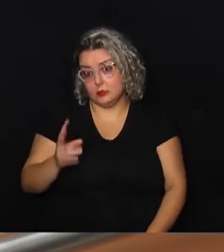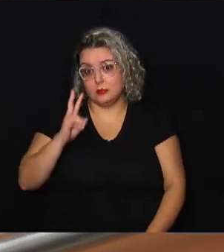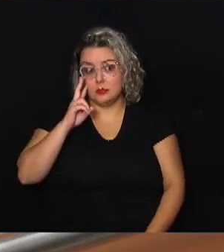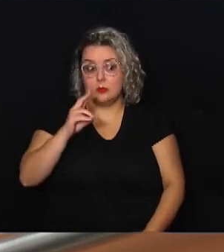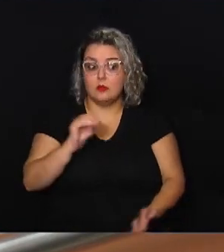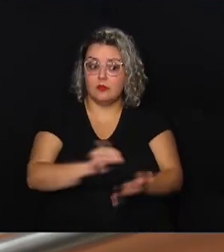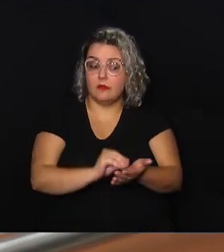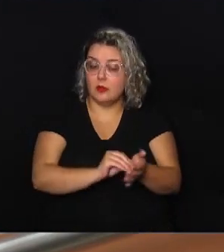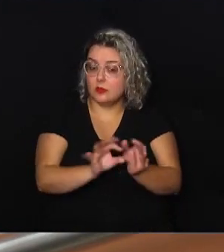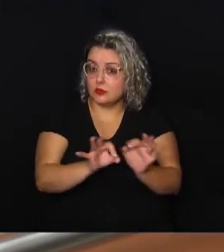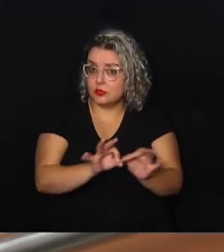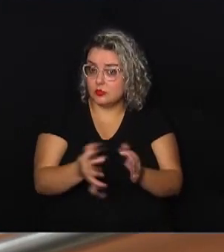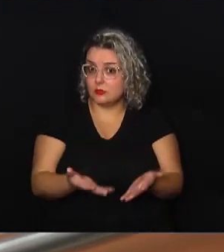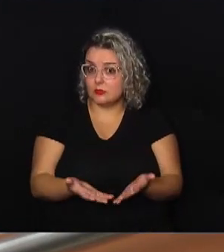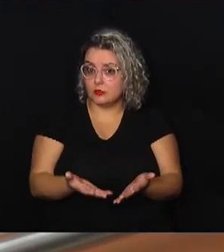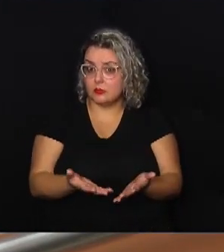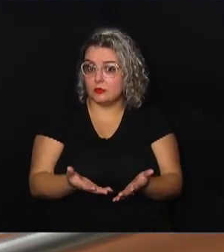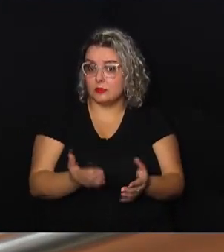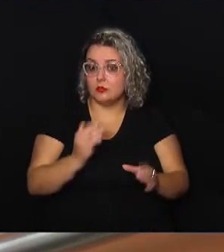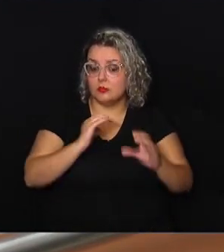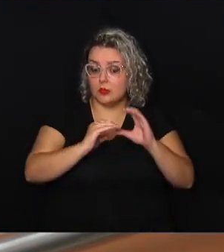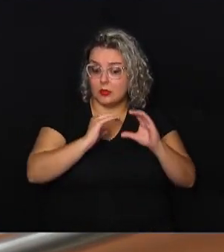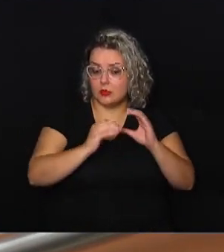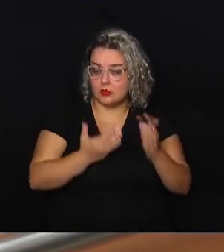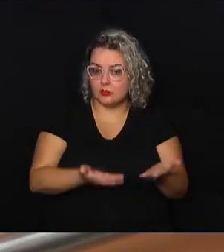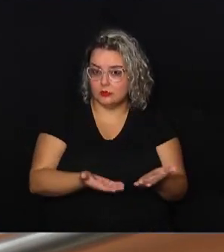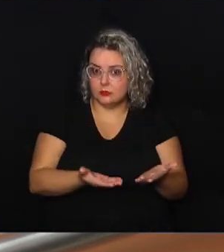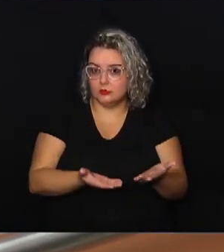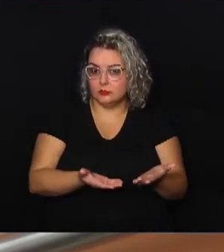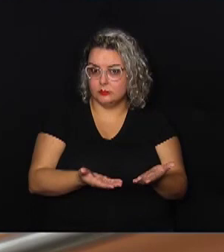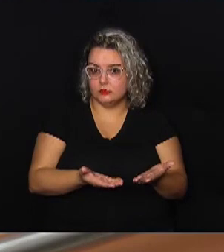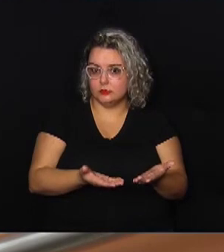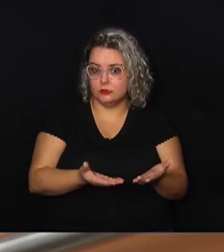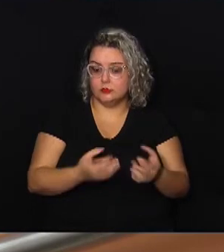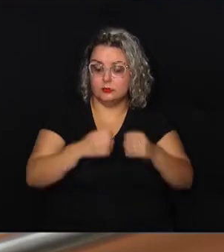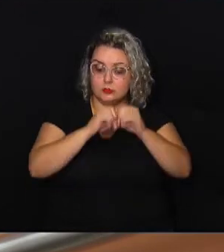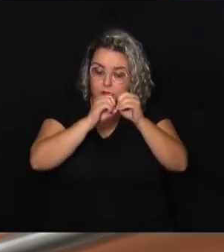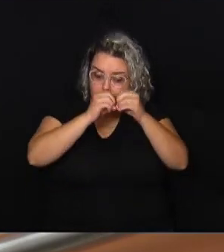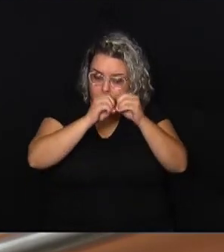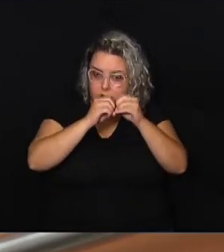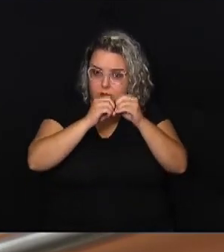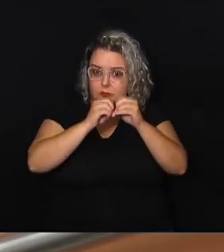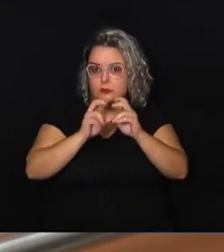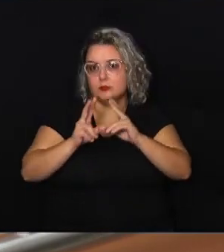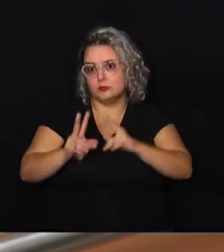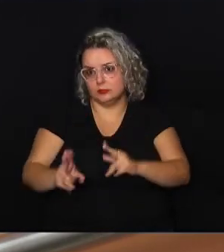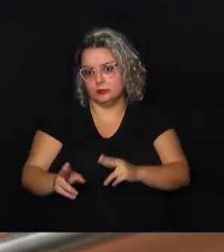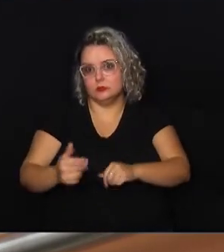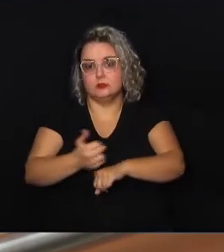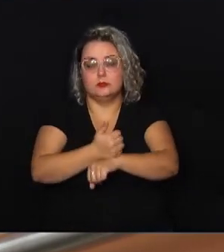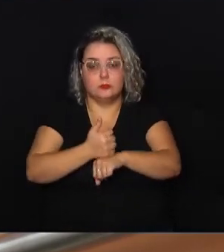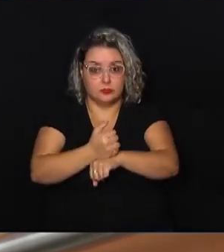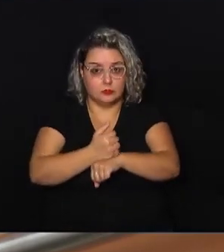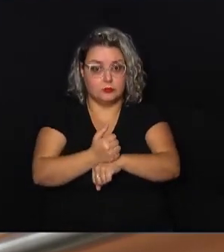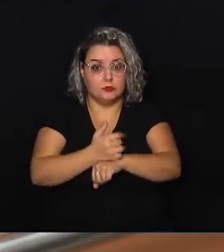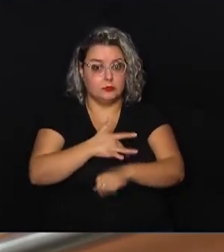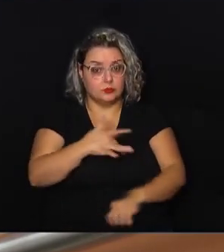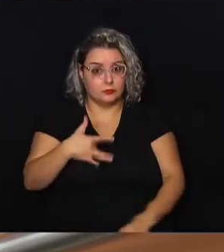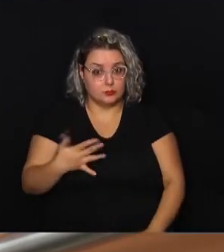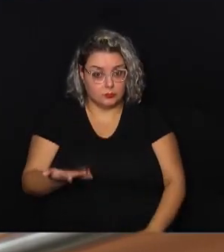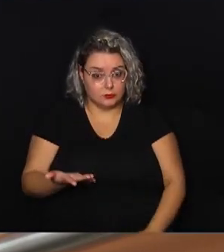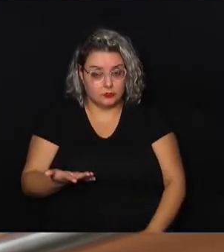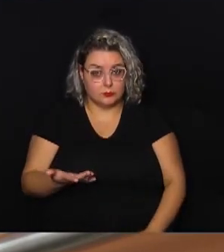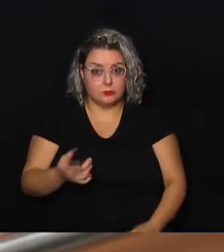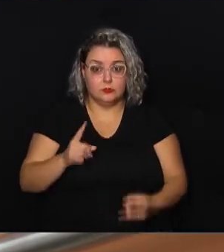despreparo entre a comunicação do laboratório com os profissionais da saúde. Um